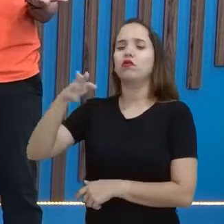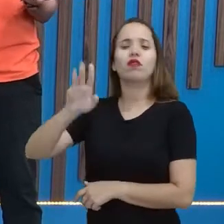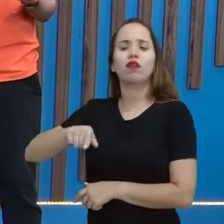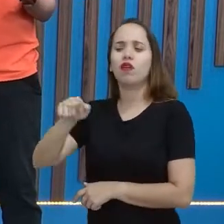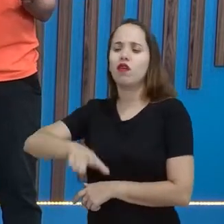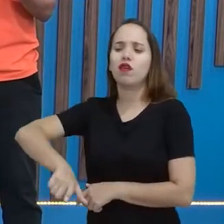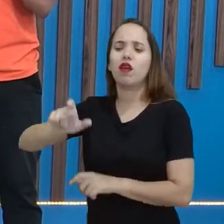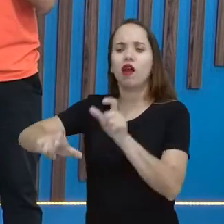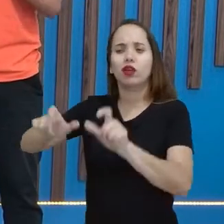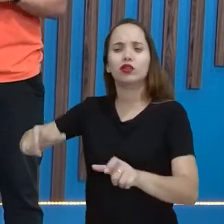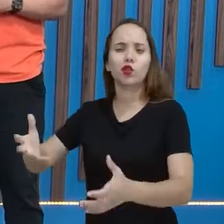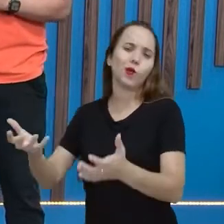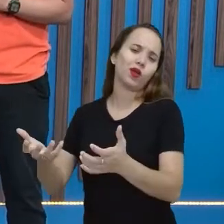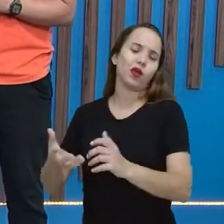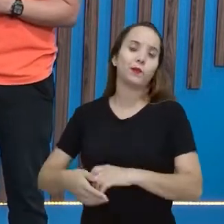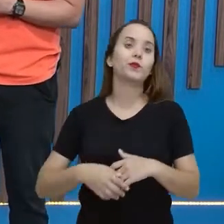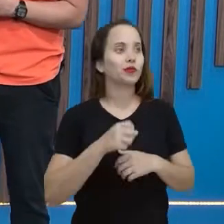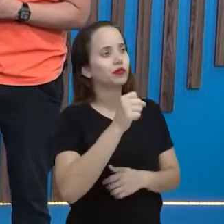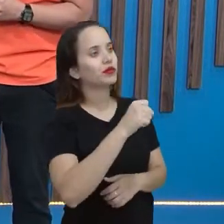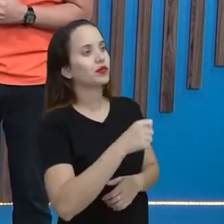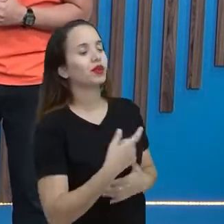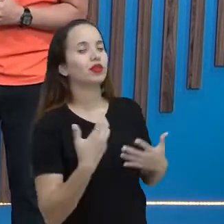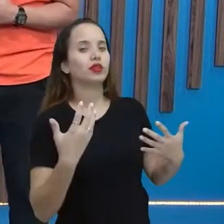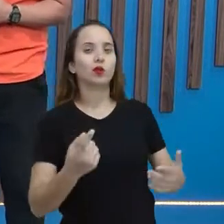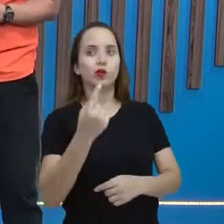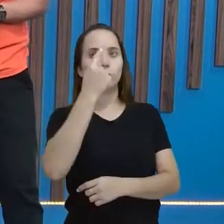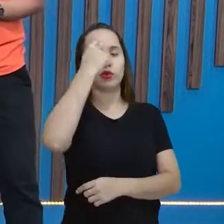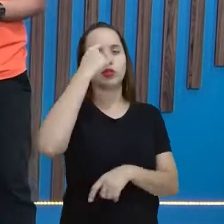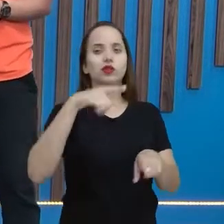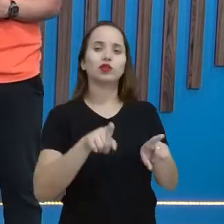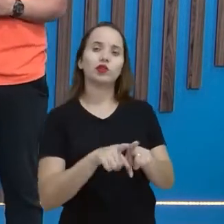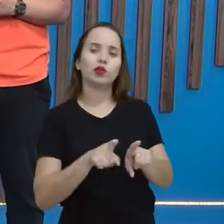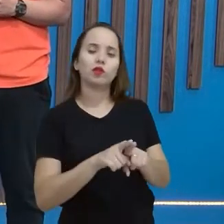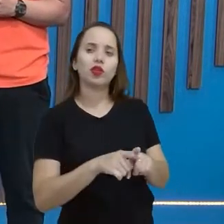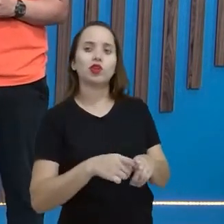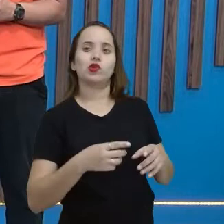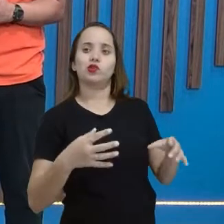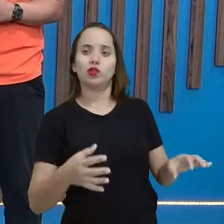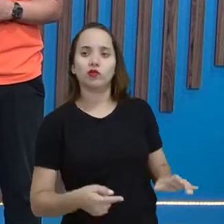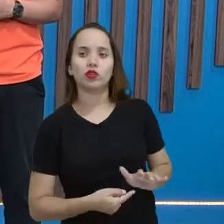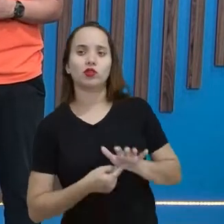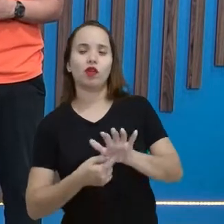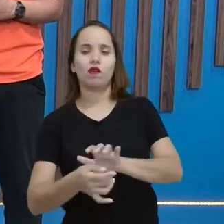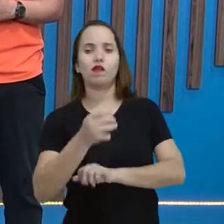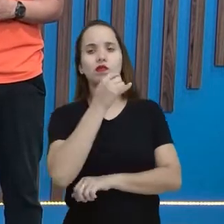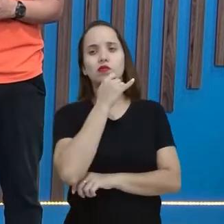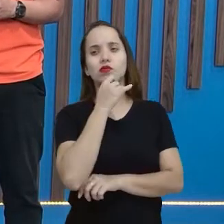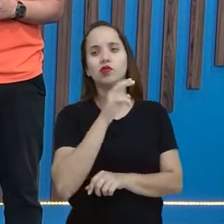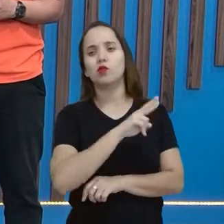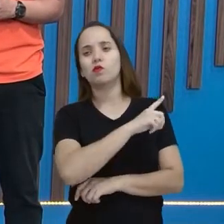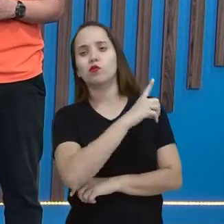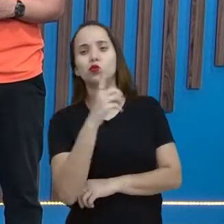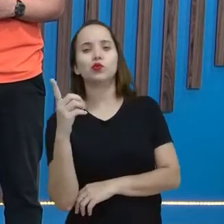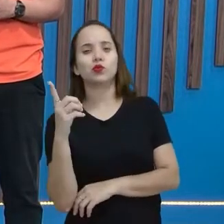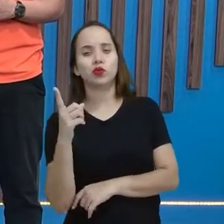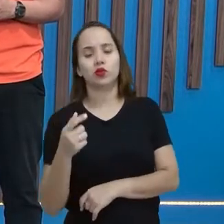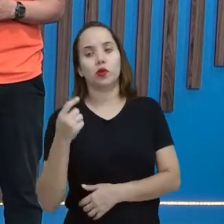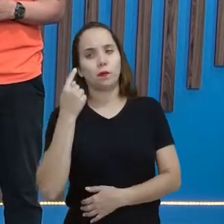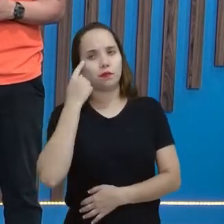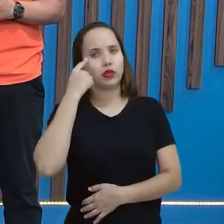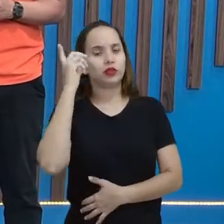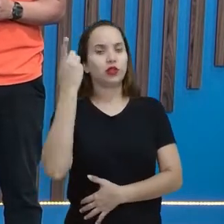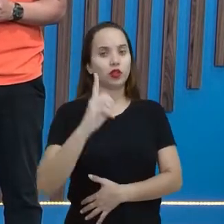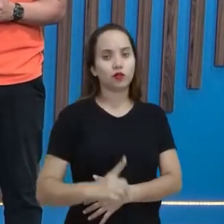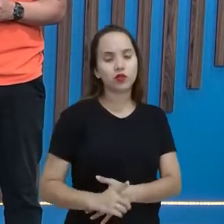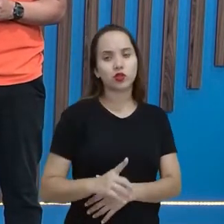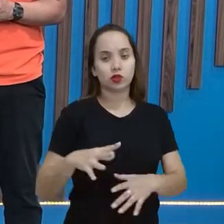entenderem. Pois é. Então, vejam, pensando também, vamos trazer exemplo do nosso dia a dia. Pensar que a deficiência ela está